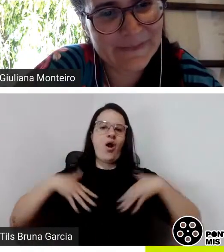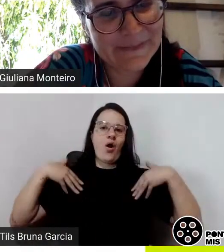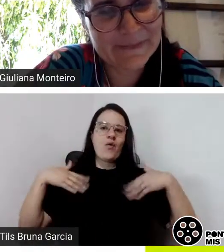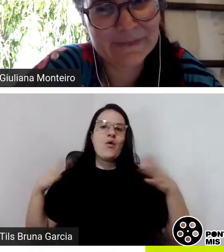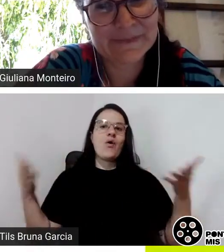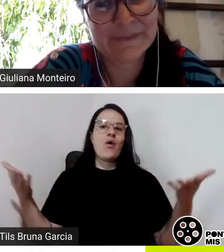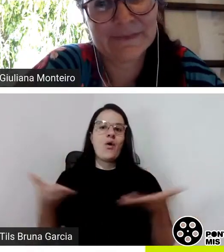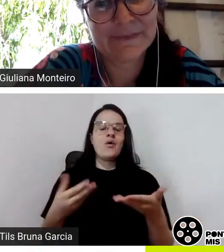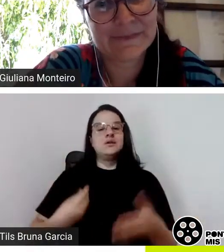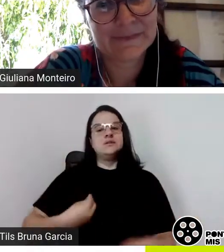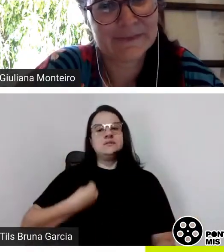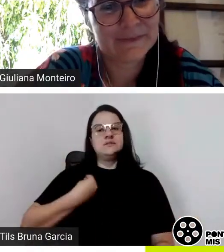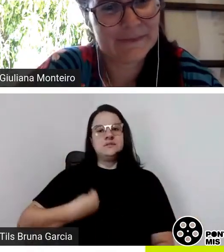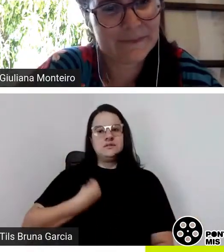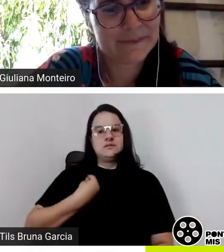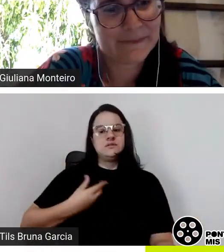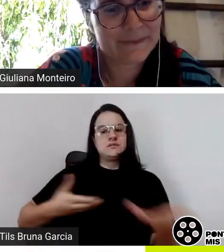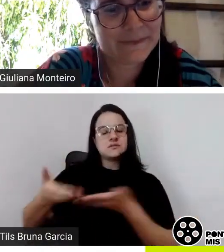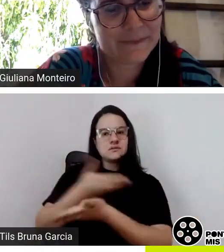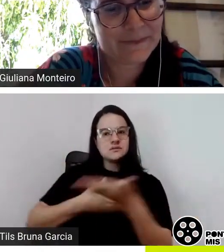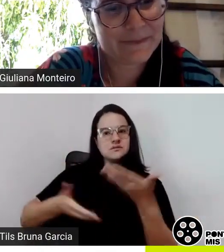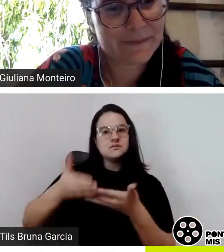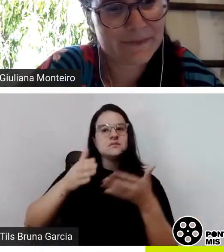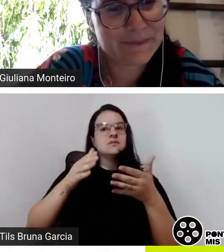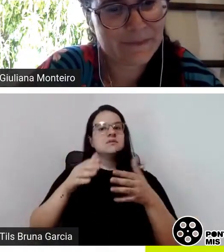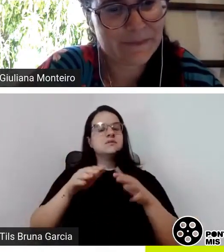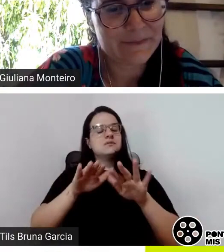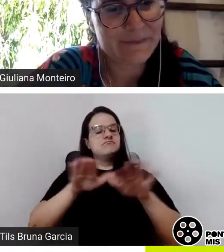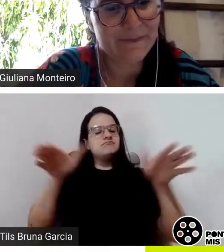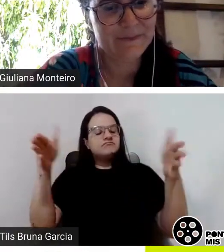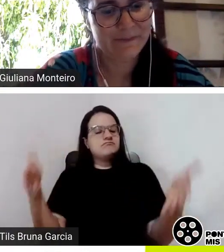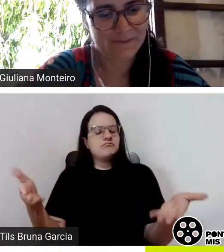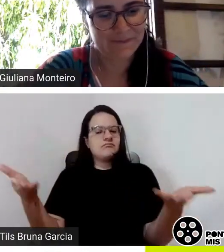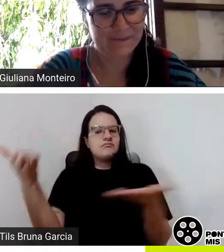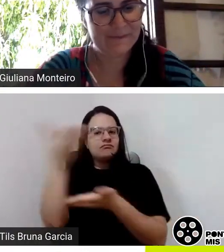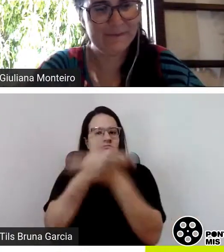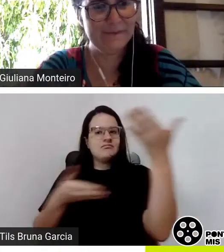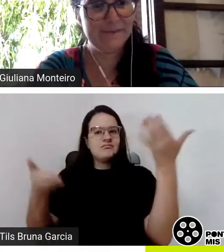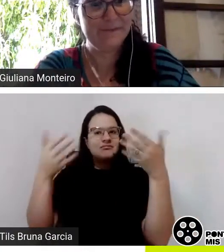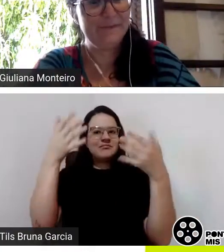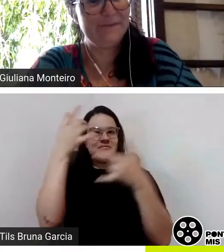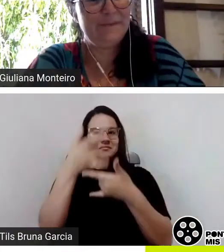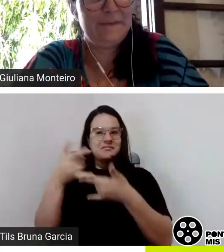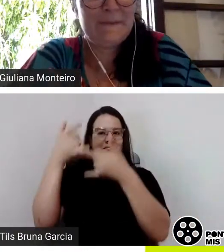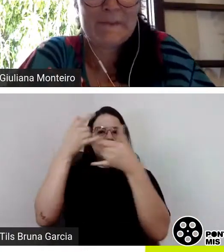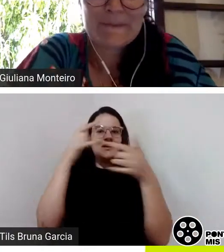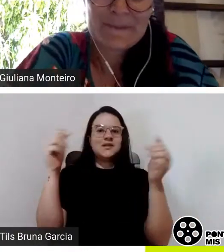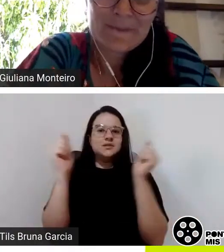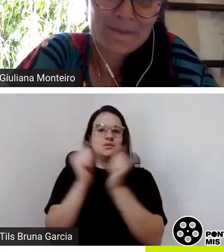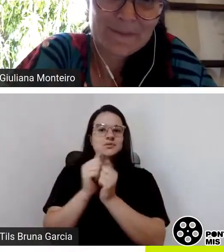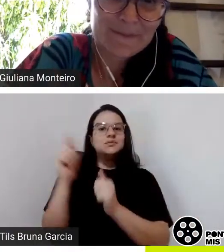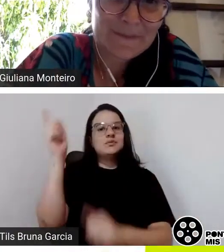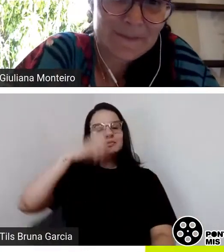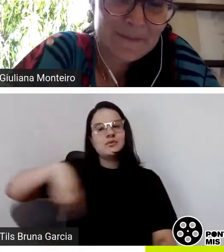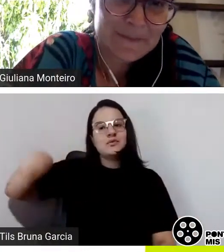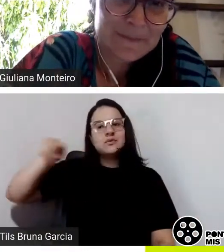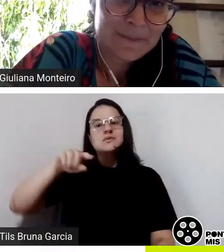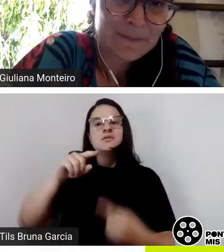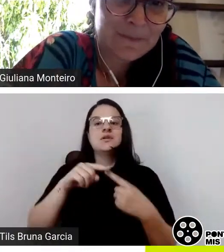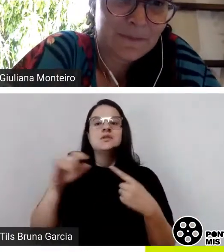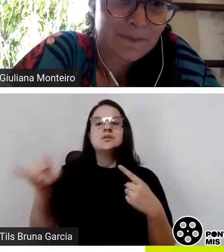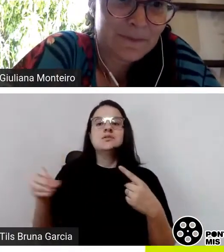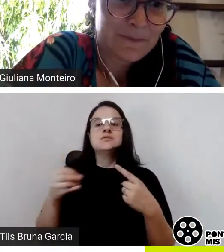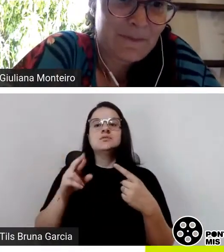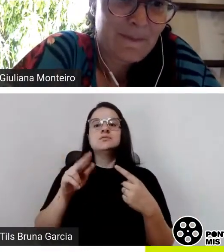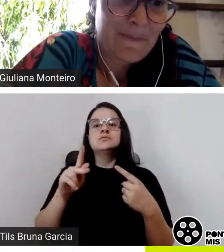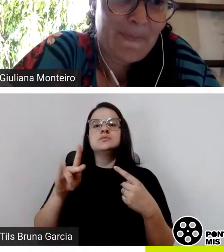uma honra estar aqui dividindo essa mesa com vocês, está entrevistando o Jorge nesse